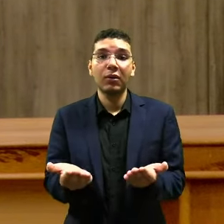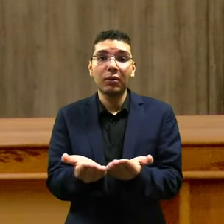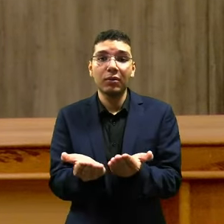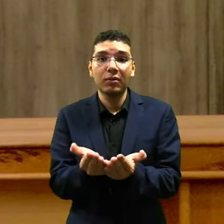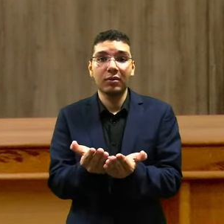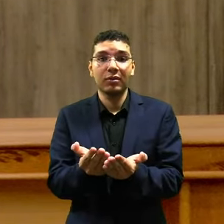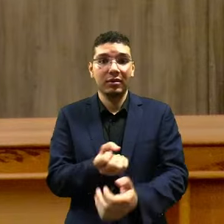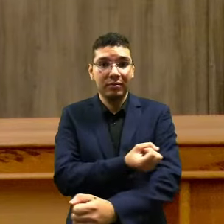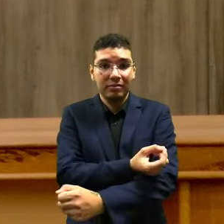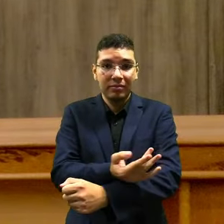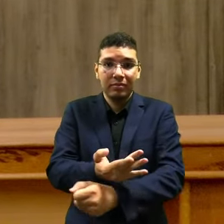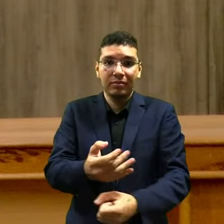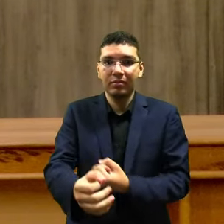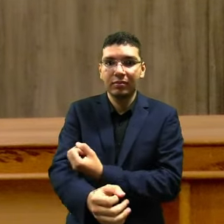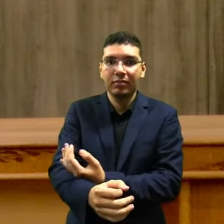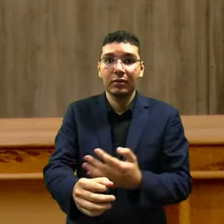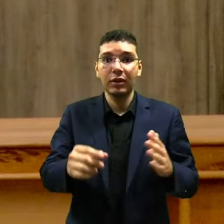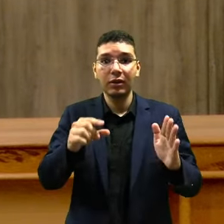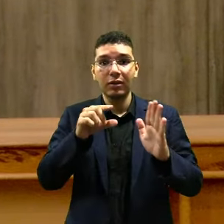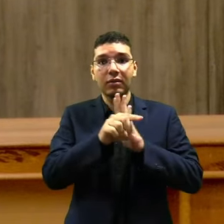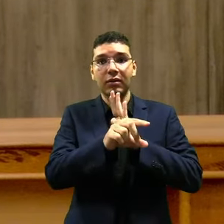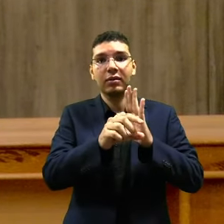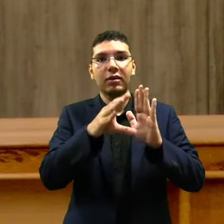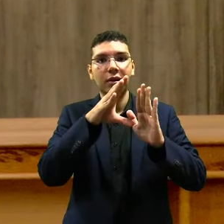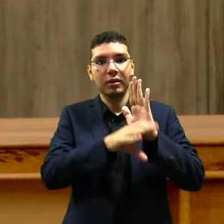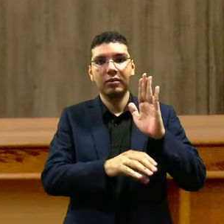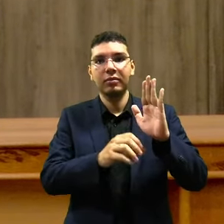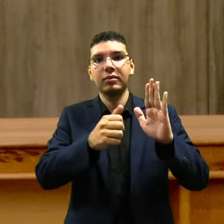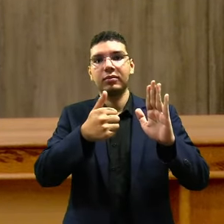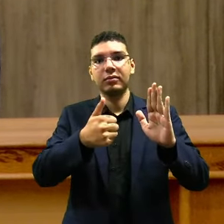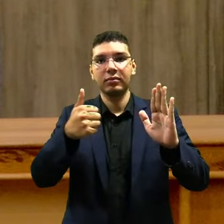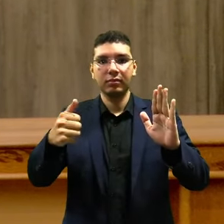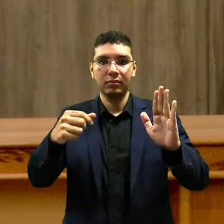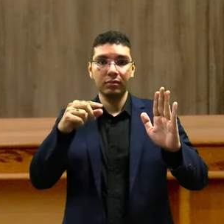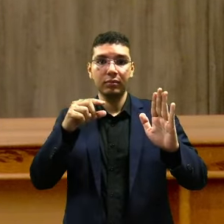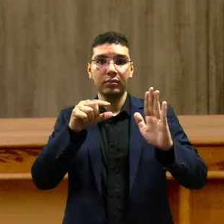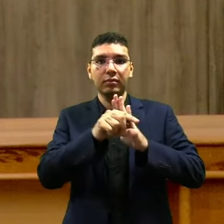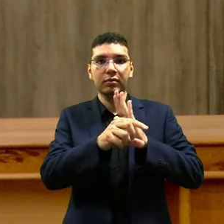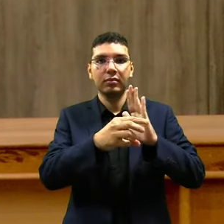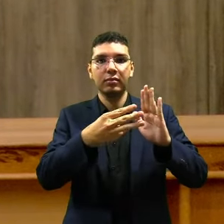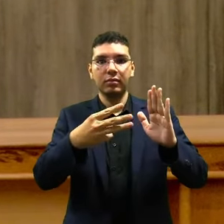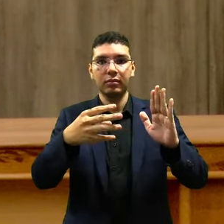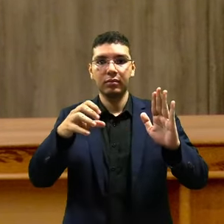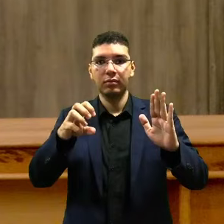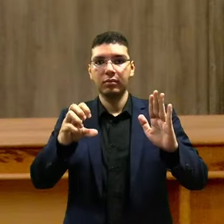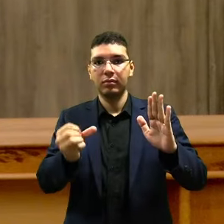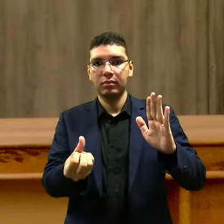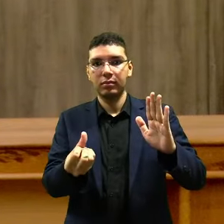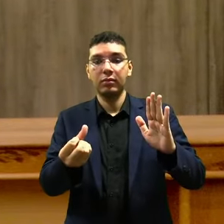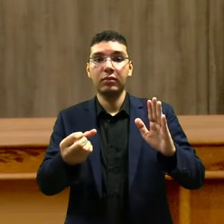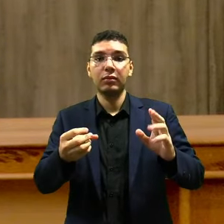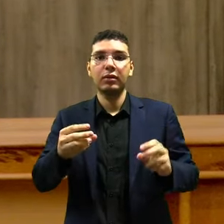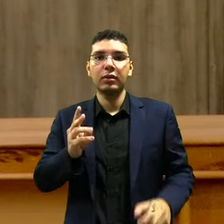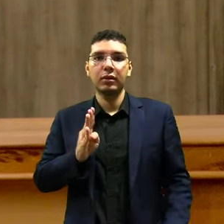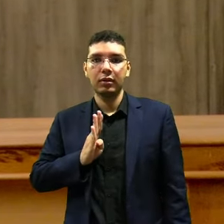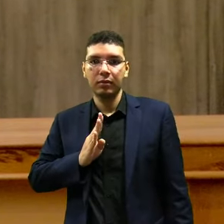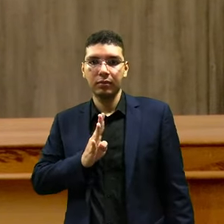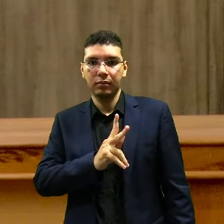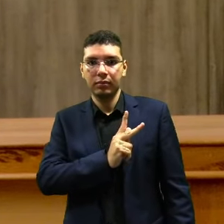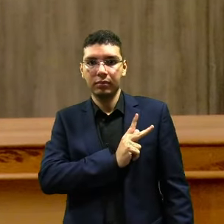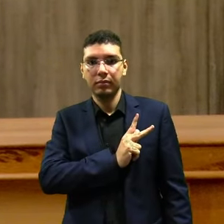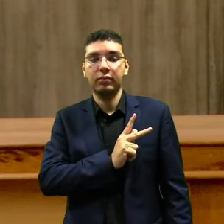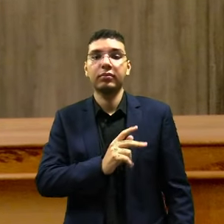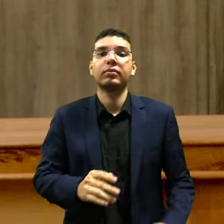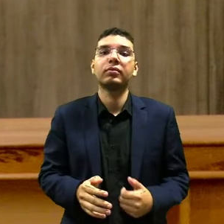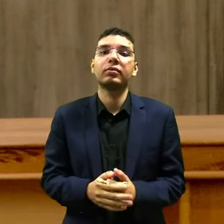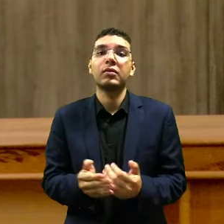emotivo coloca aí 11:36 de Hebreus eu até li mas eu quero só relembrar vocês que o crente superficial